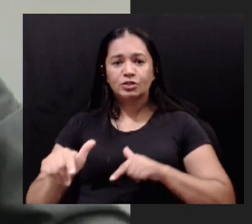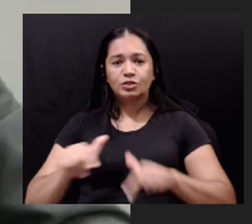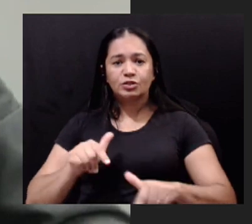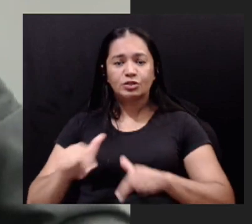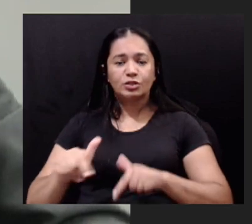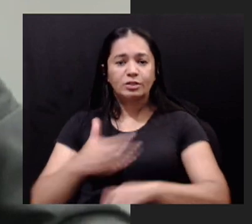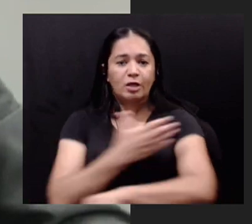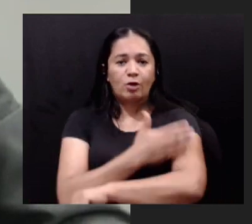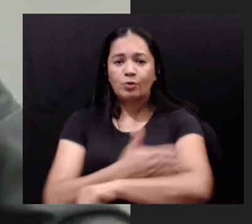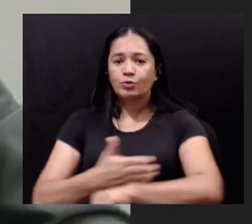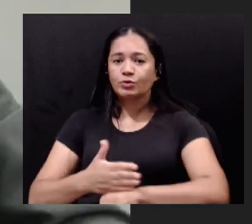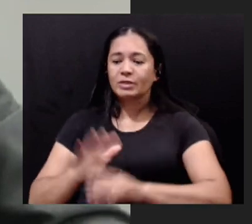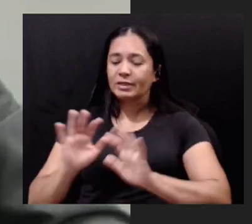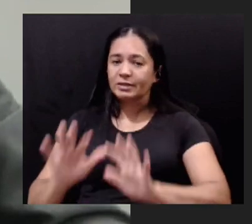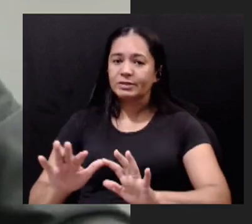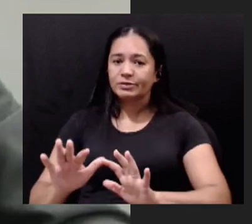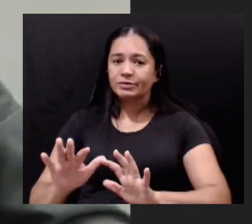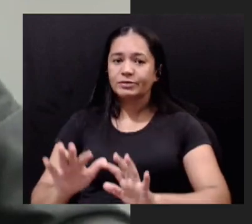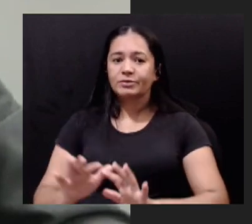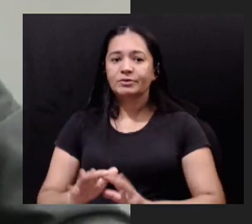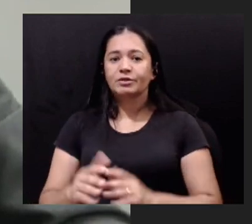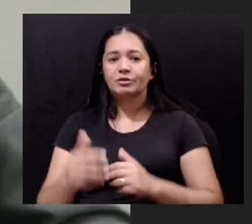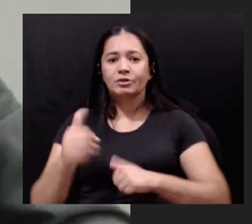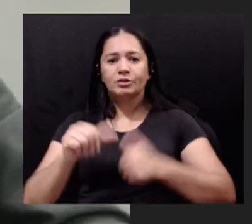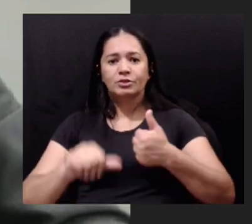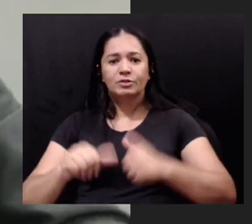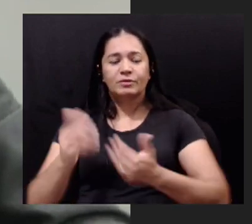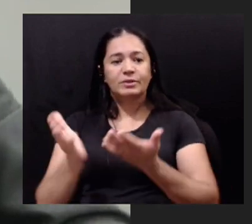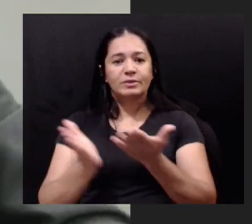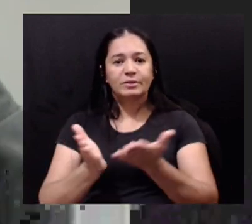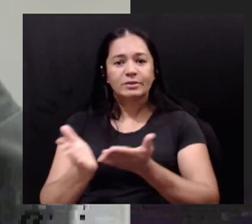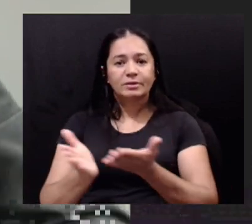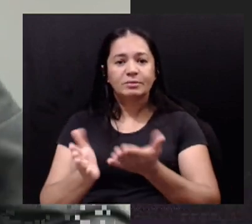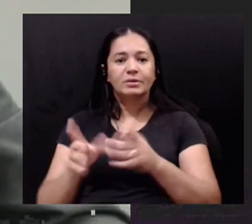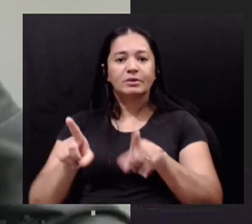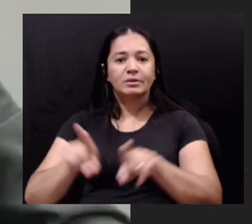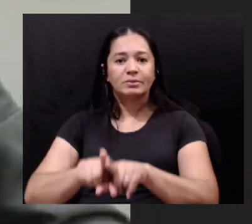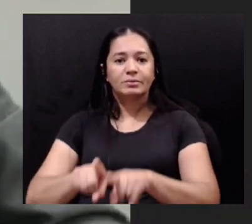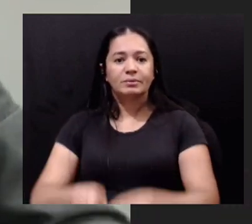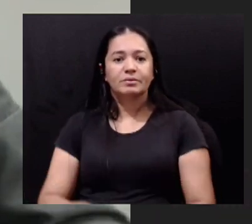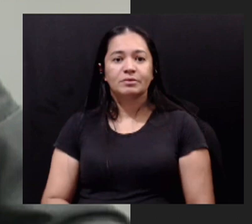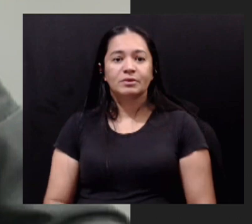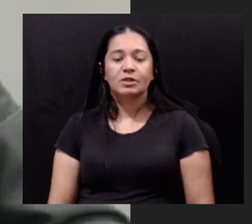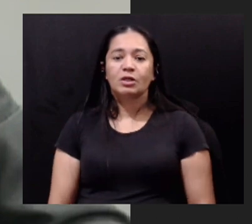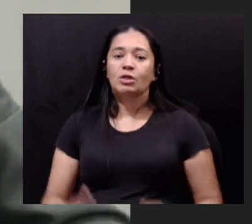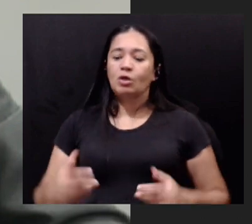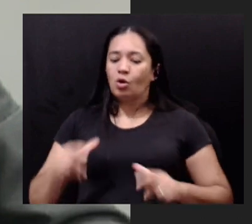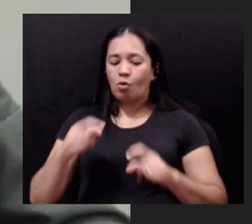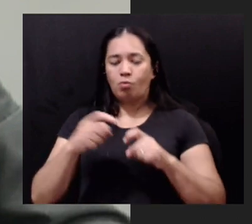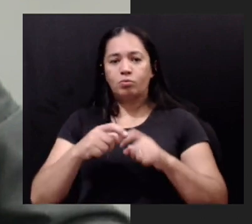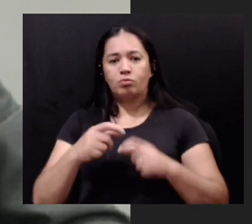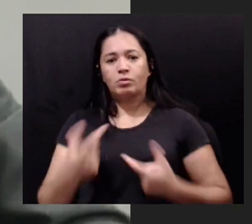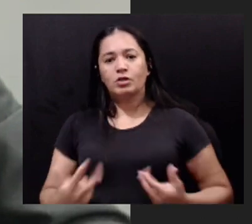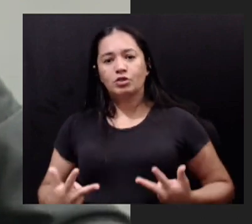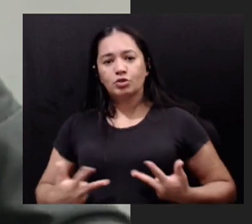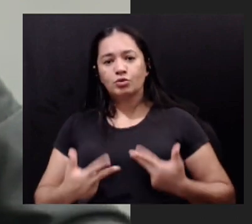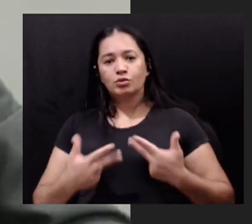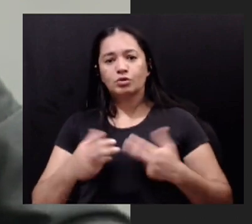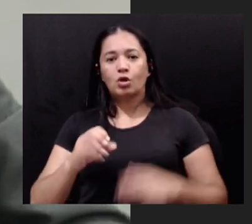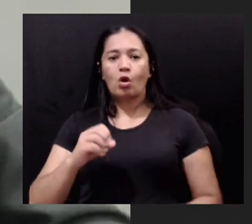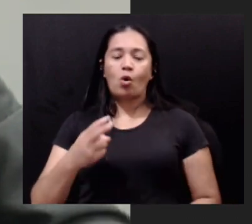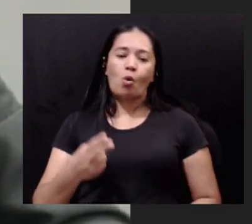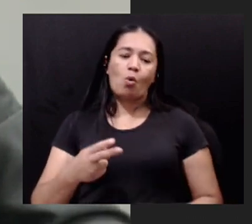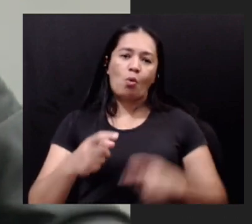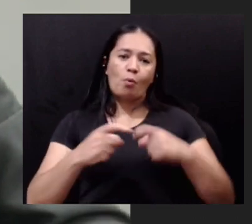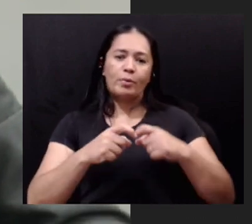tipo de avaliação e tratamento, né, então o cirurgião, o gastro, o próprio clínico,